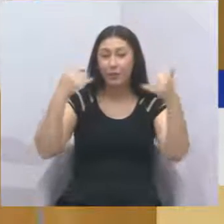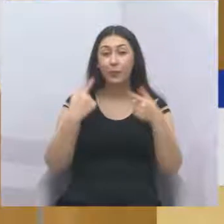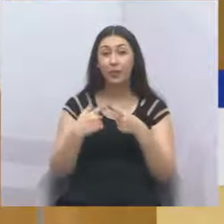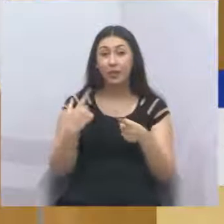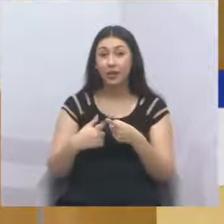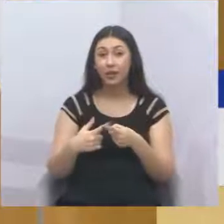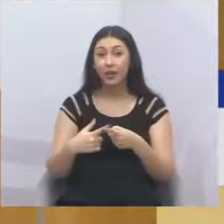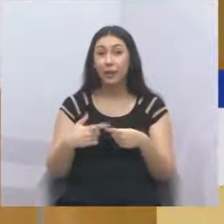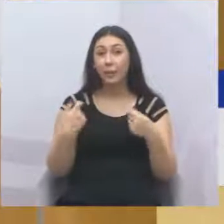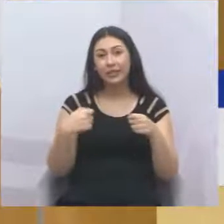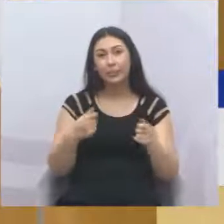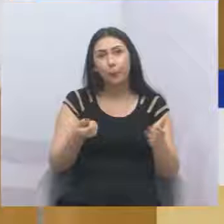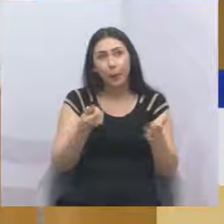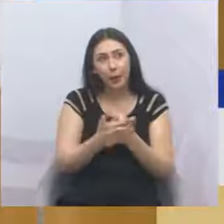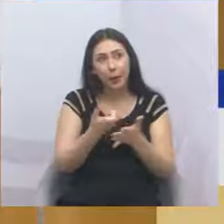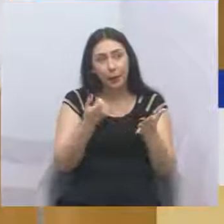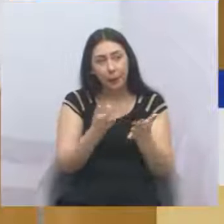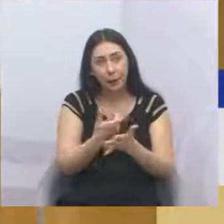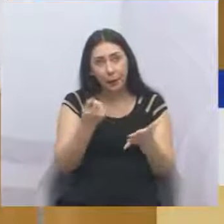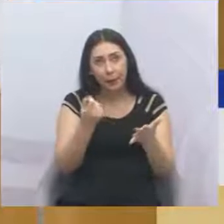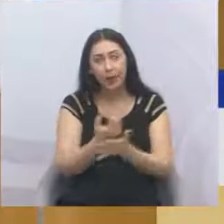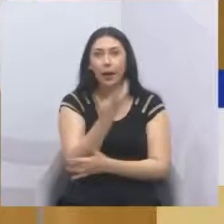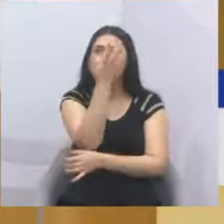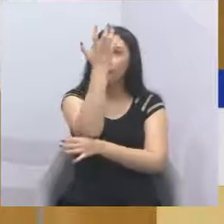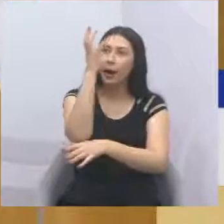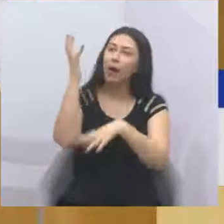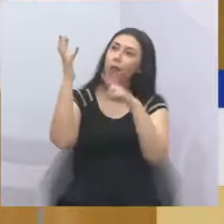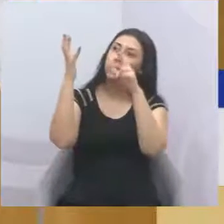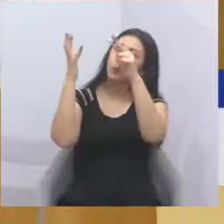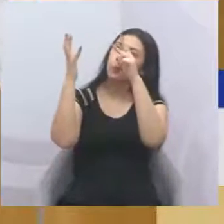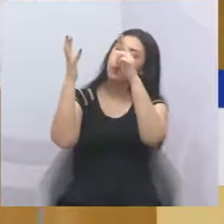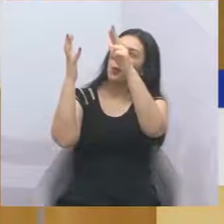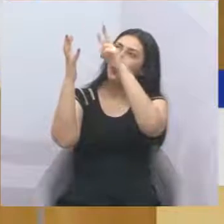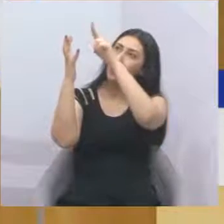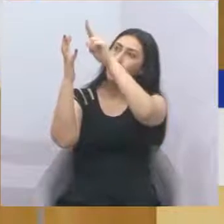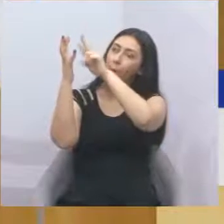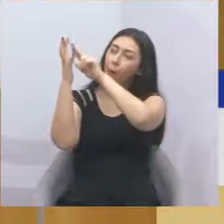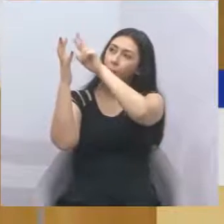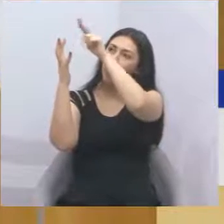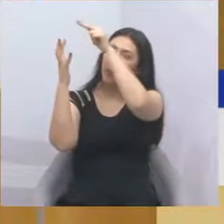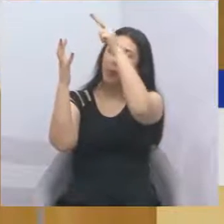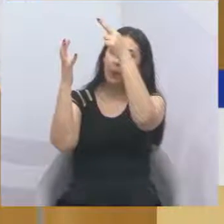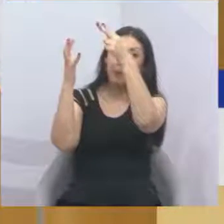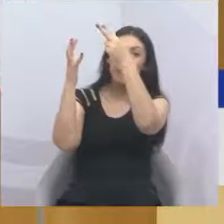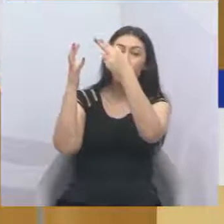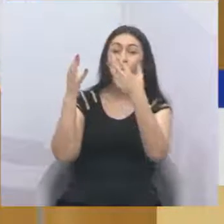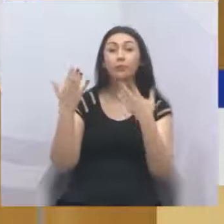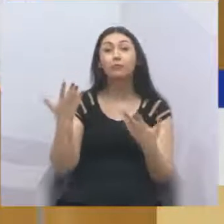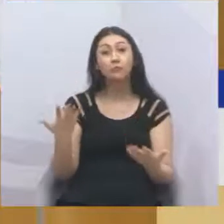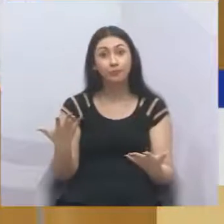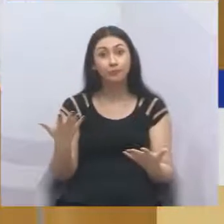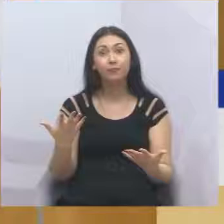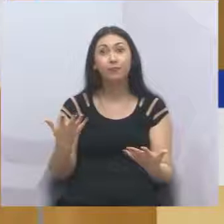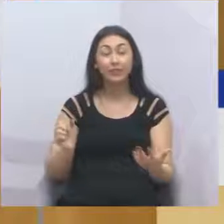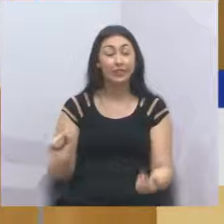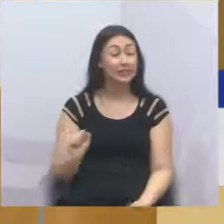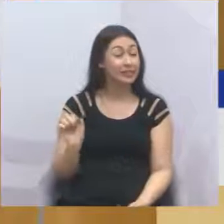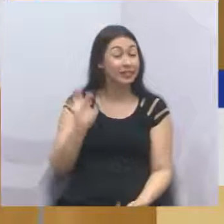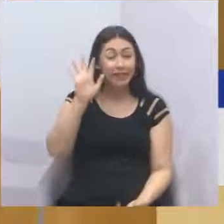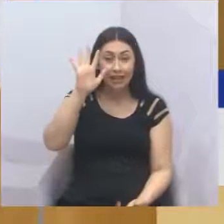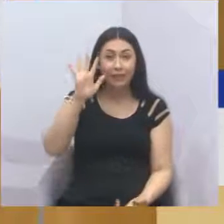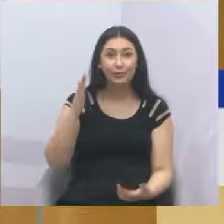de poda em árvore porque está invadindo a cerca elétrica, como bem lembrou o vereador Abner, é um valor